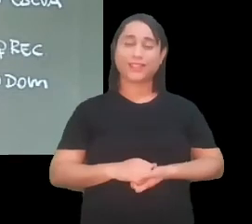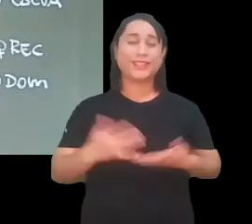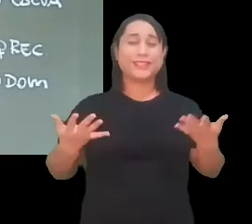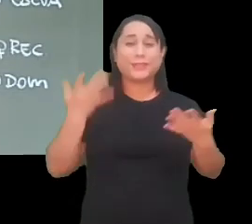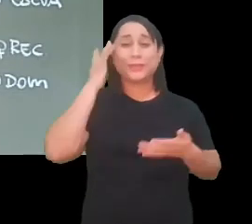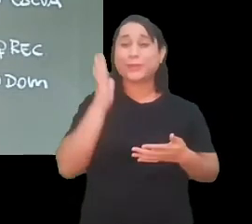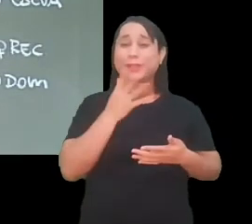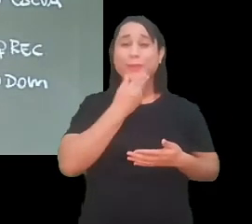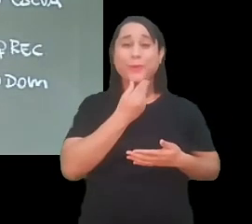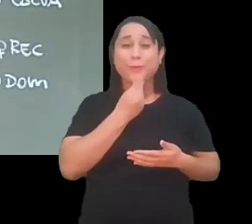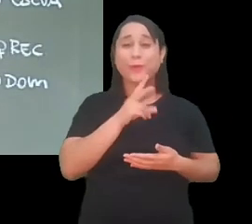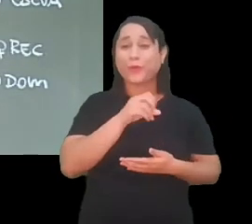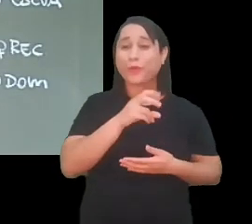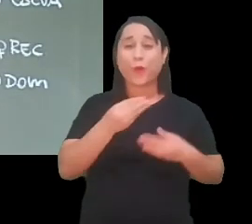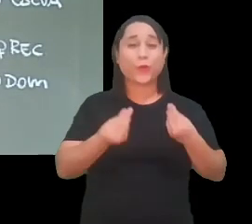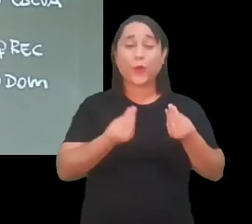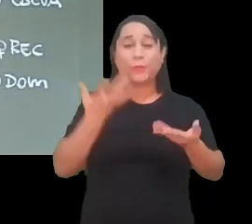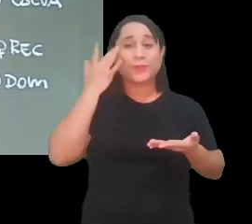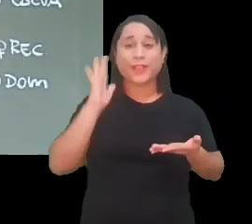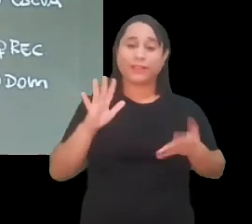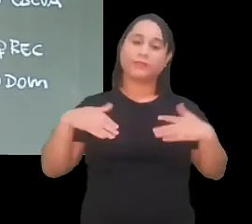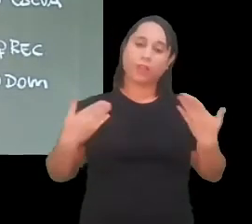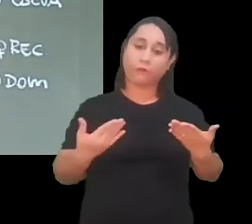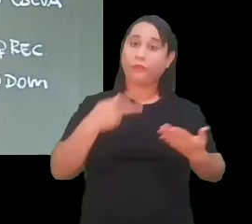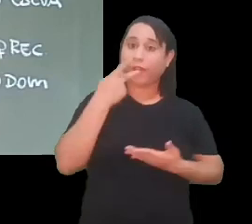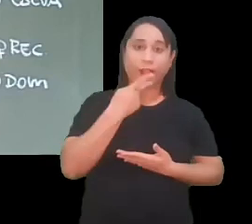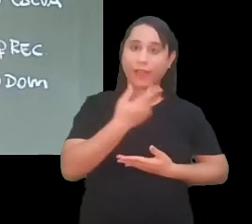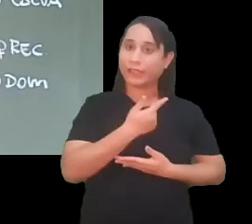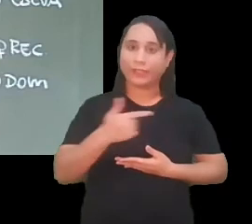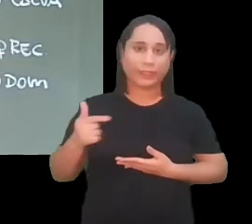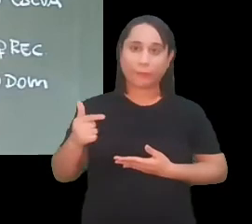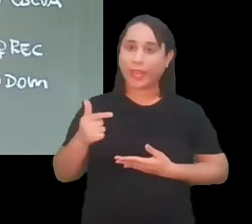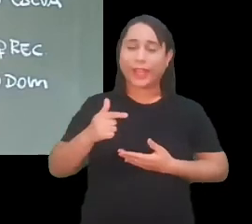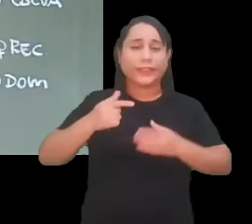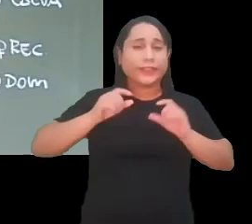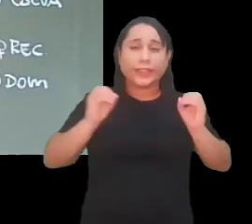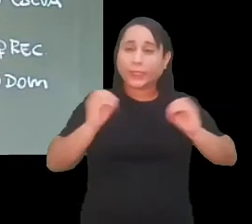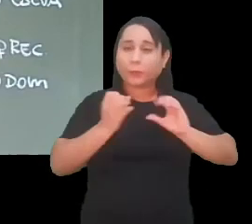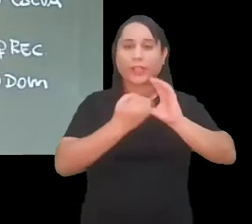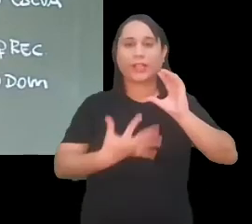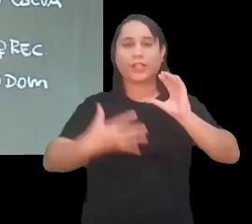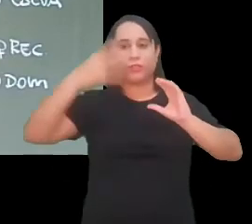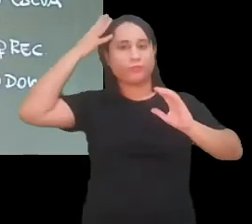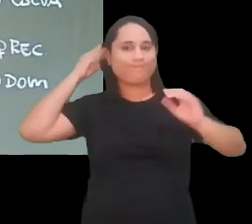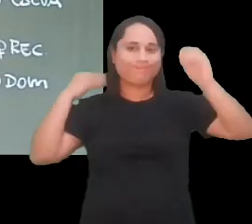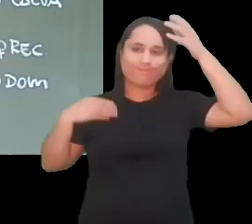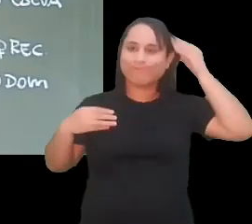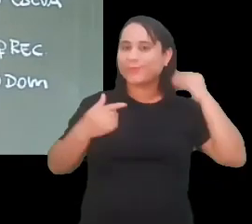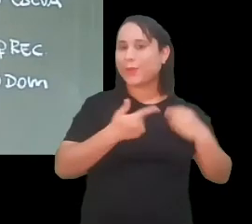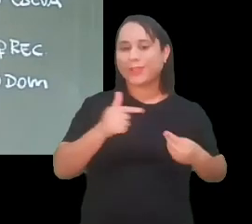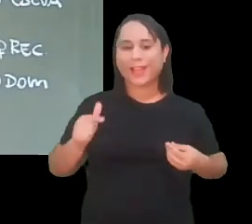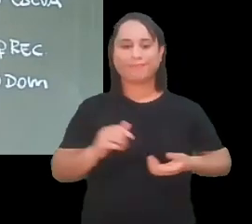ele está dizendo que na família do avô não existe qualquer traço de calvície. Não tem esse traço de calvície na família do